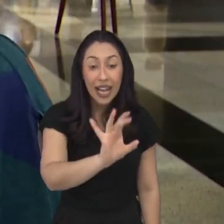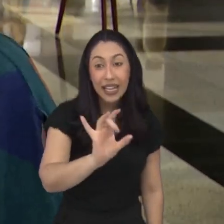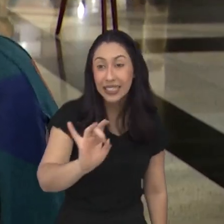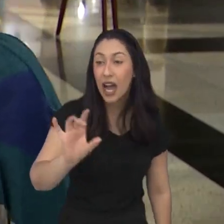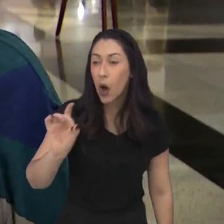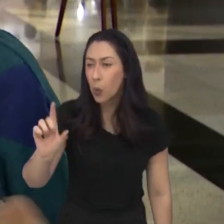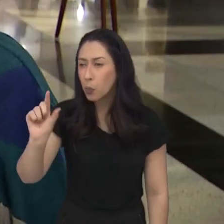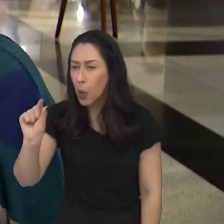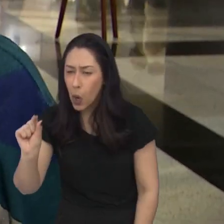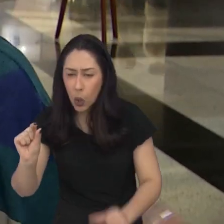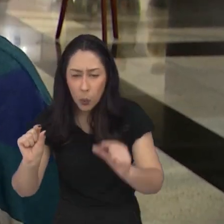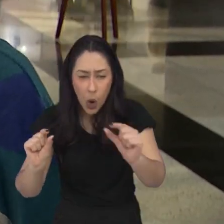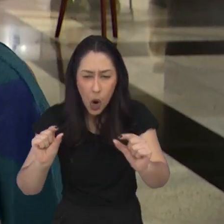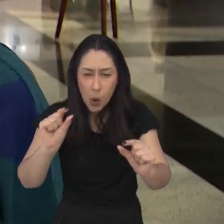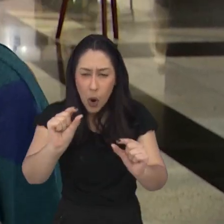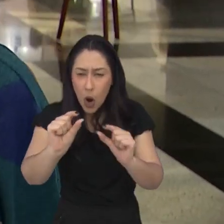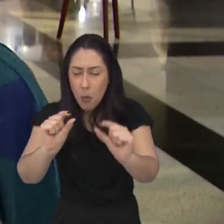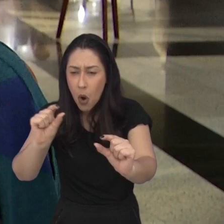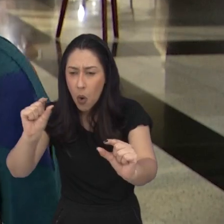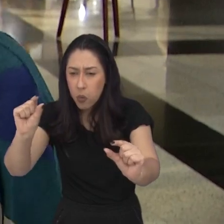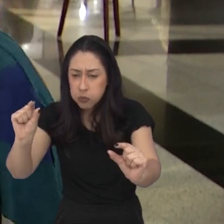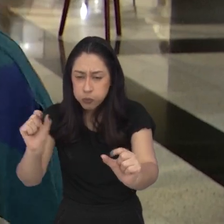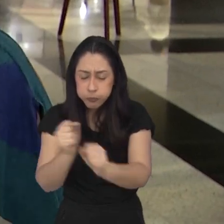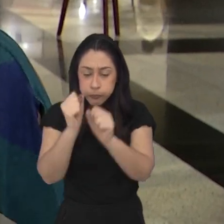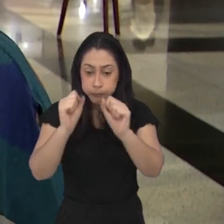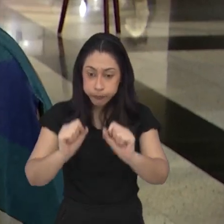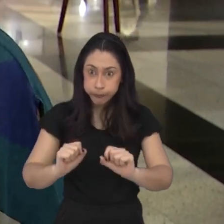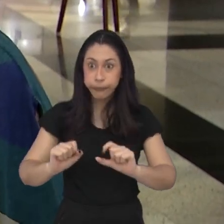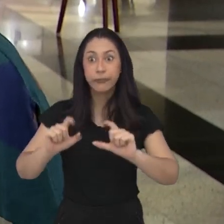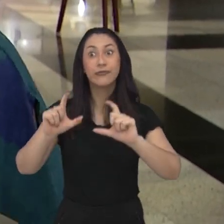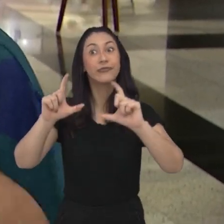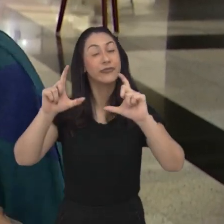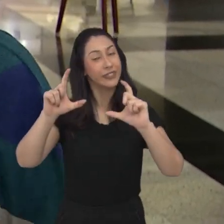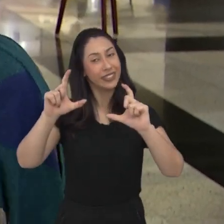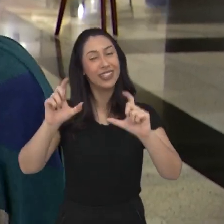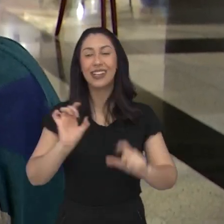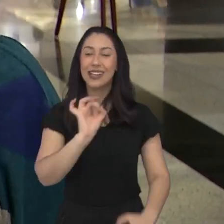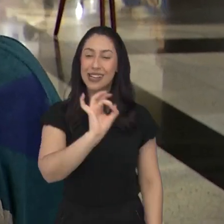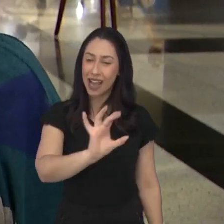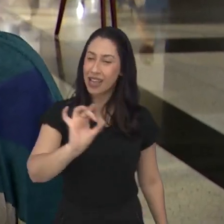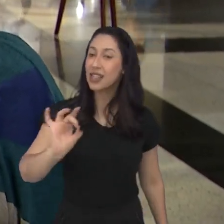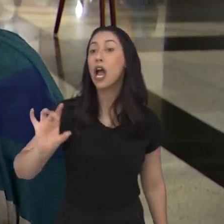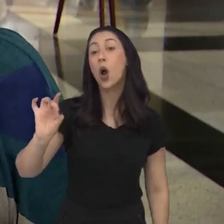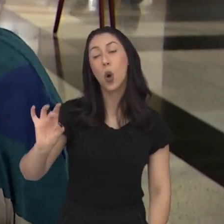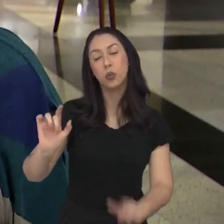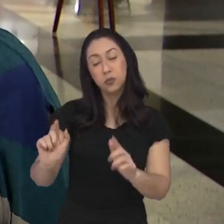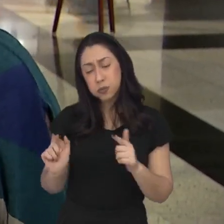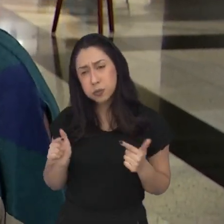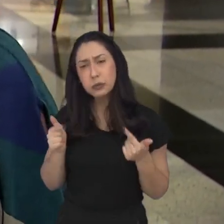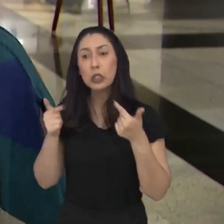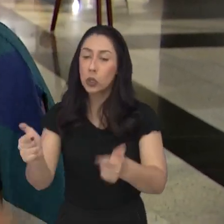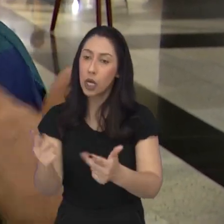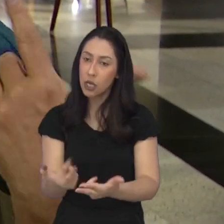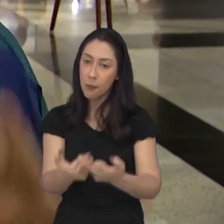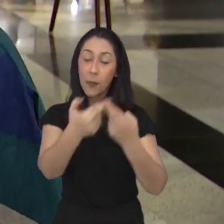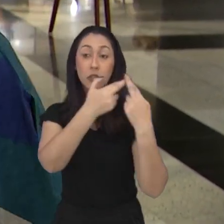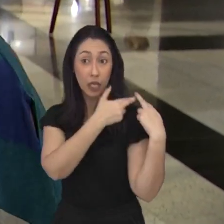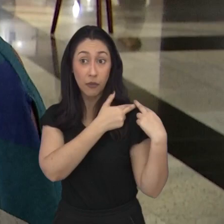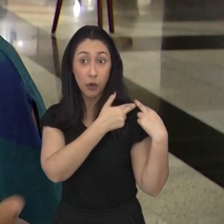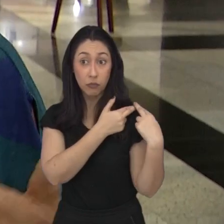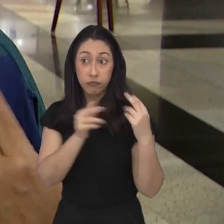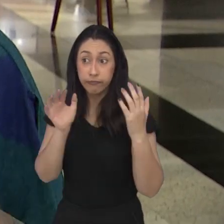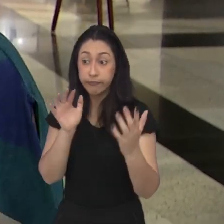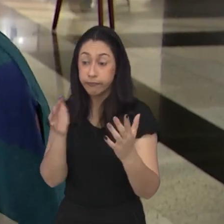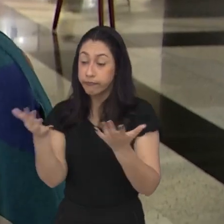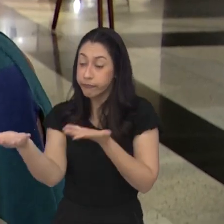um pouco, a diferença vai ficando cada vez maior. Então, assim, o que começa é de dentro de cada um, né? Eu sinto que cada um tem que fazer essa